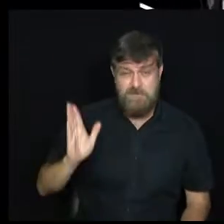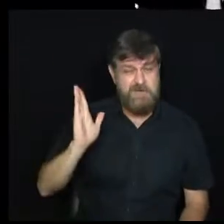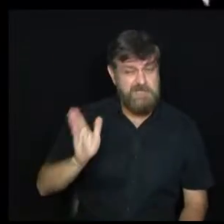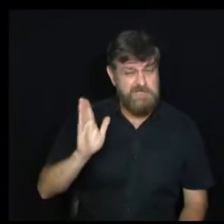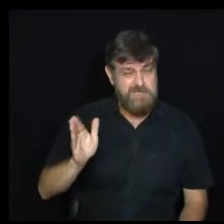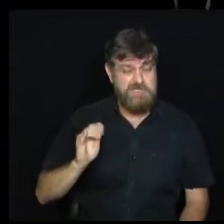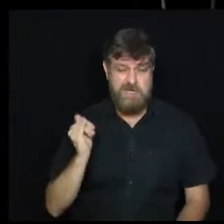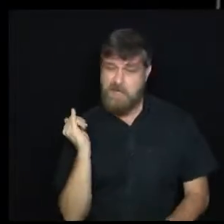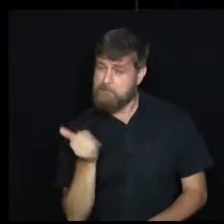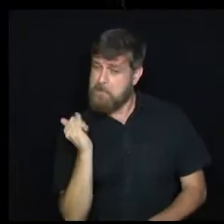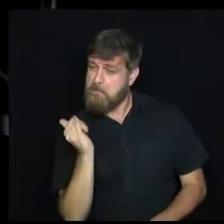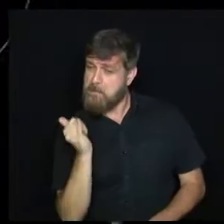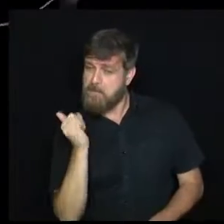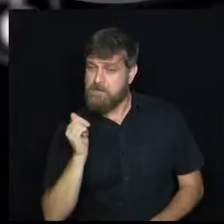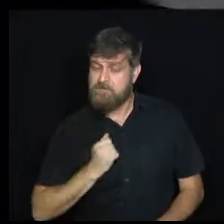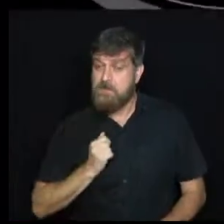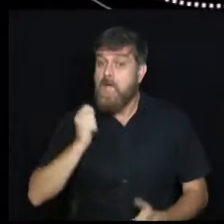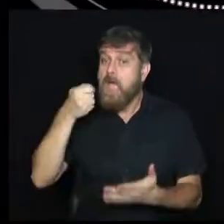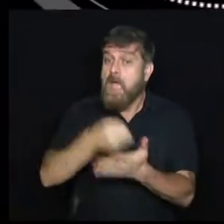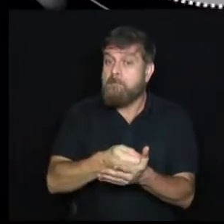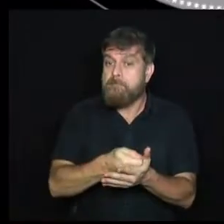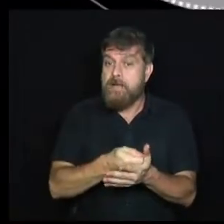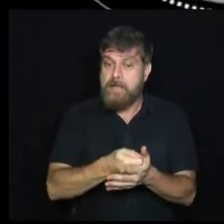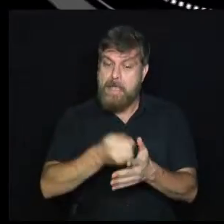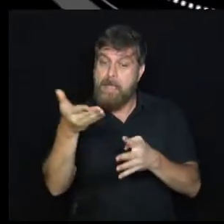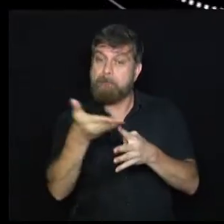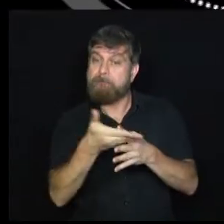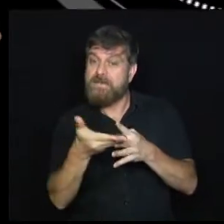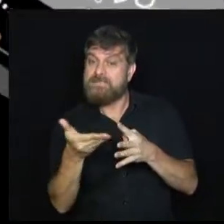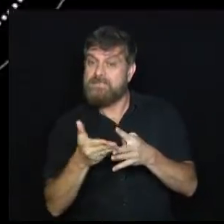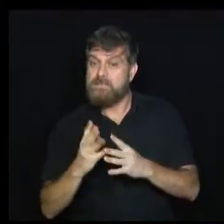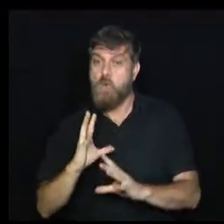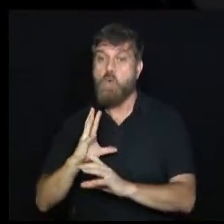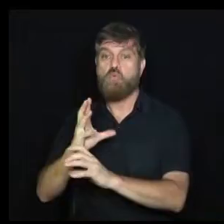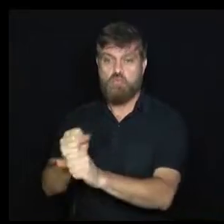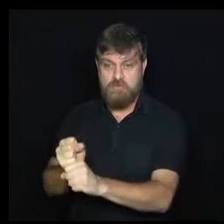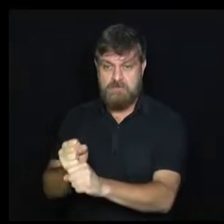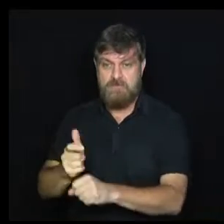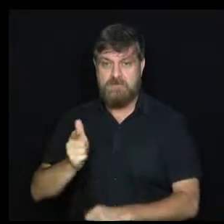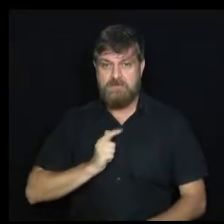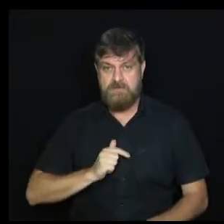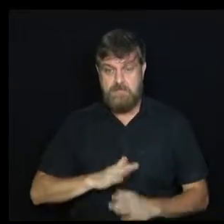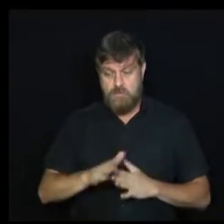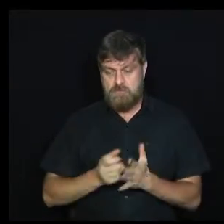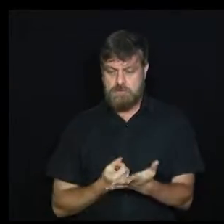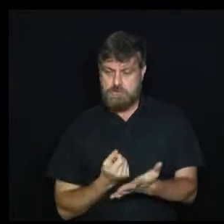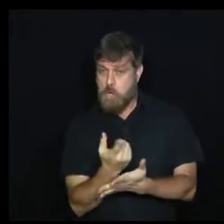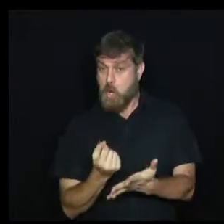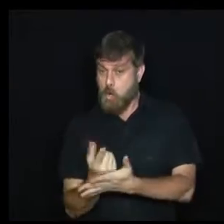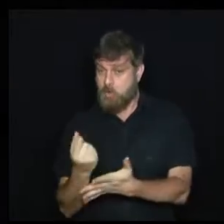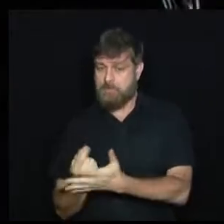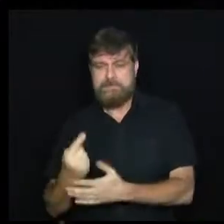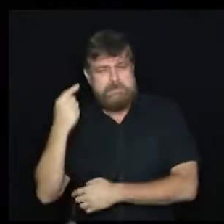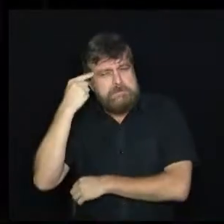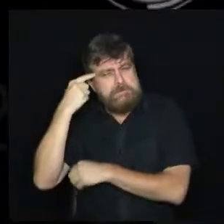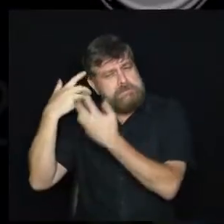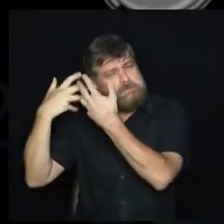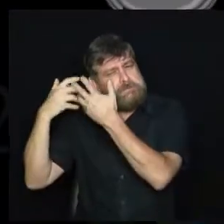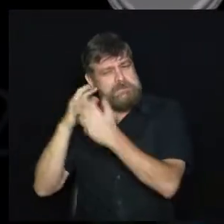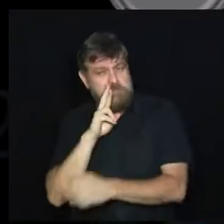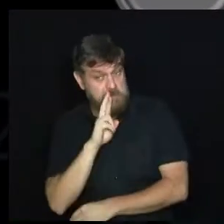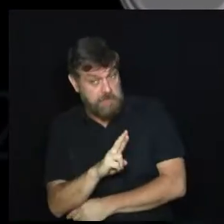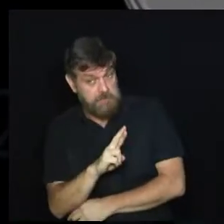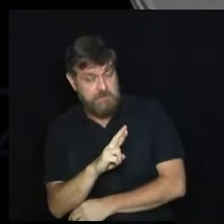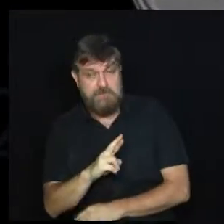ouviu muitas vezes. Vai pagar no débito ou no crédito? Pois é, toda compra que a gente faz é preciso pensar na resposta,